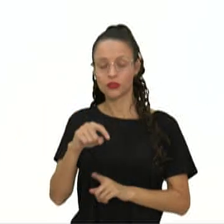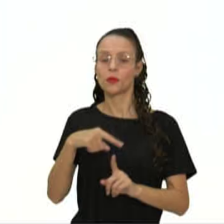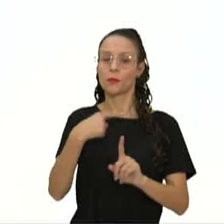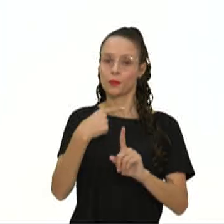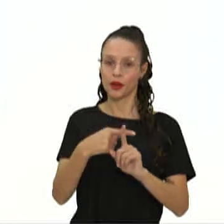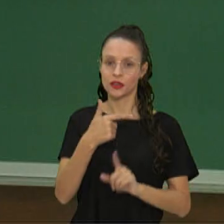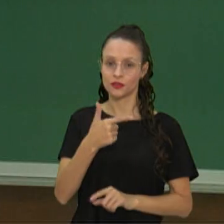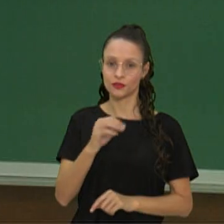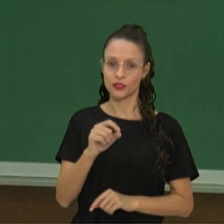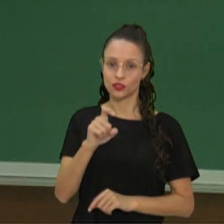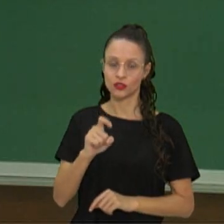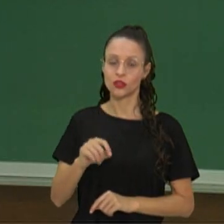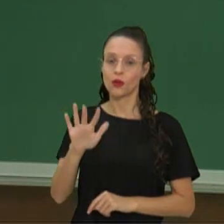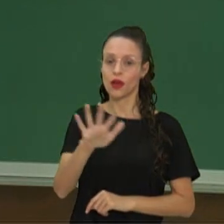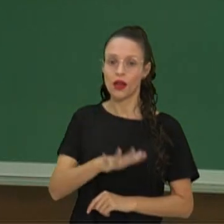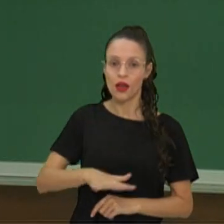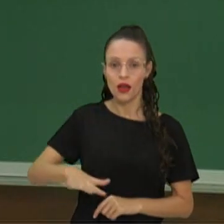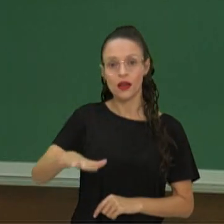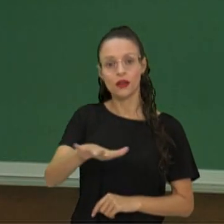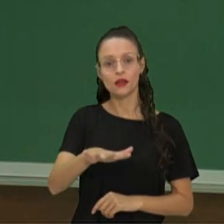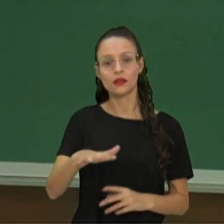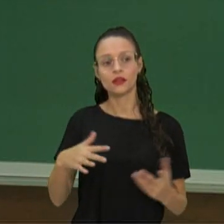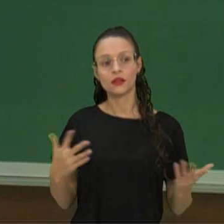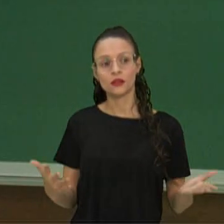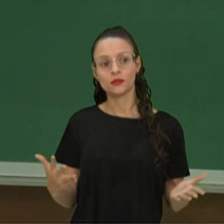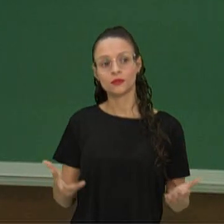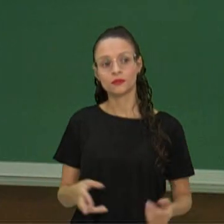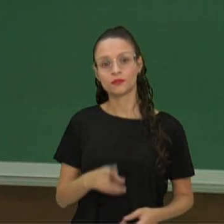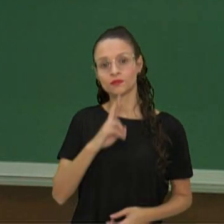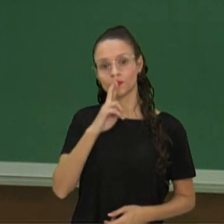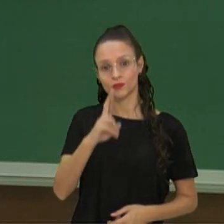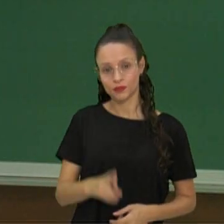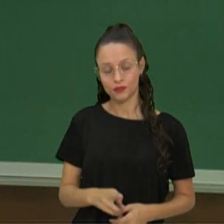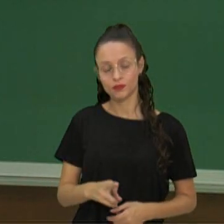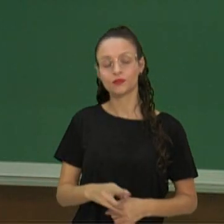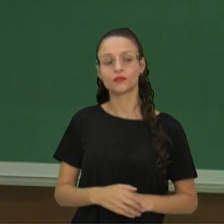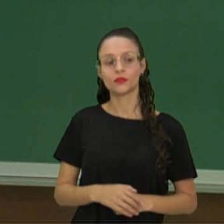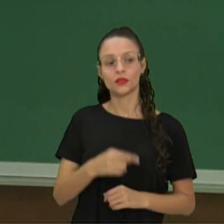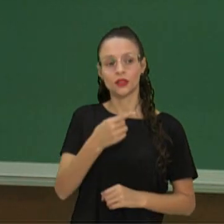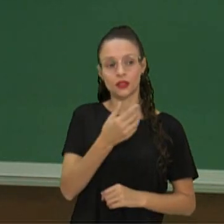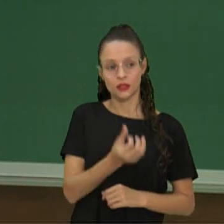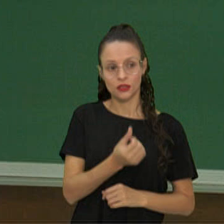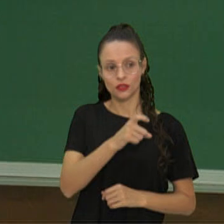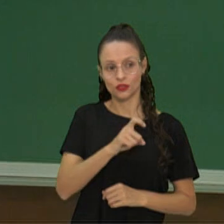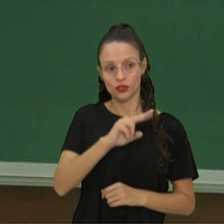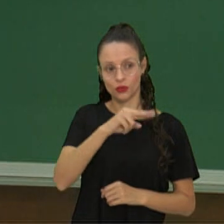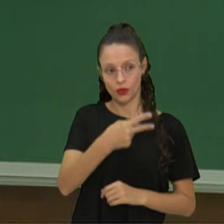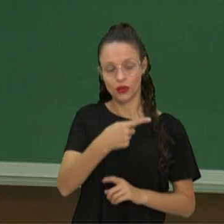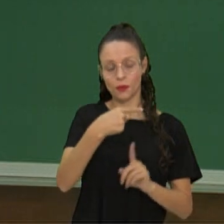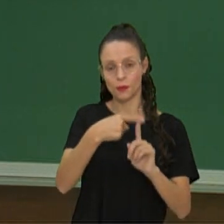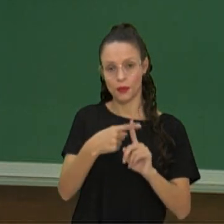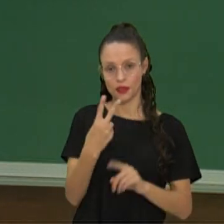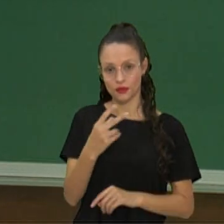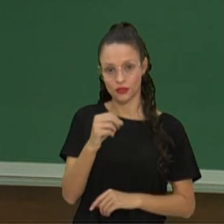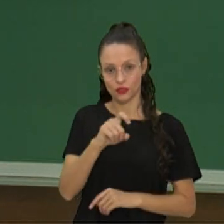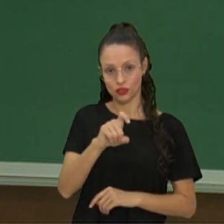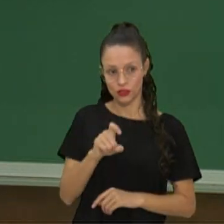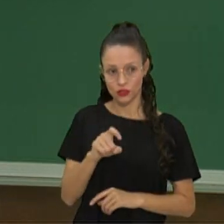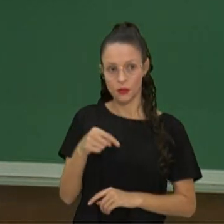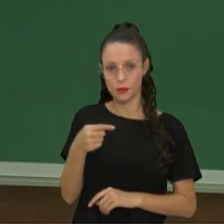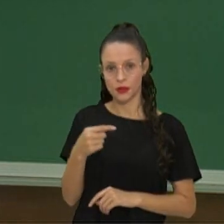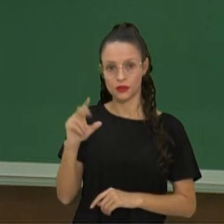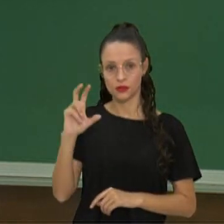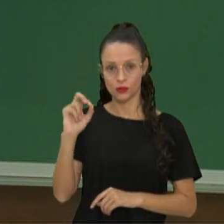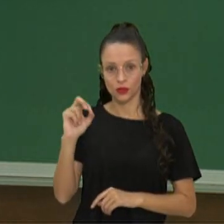20x. Então a área desse terreno ela é expressa pelo seguinte polinômio. 6x ao quadrado mais 20x